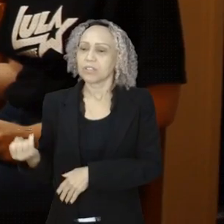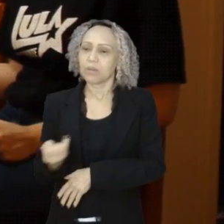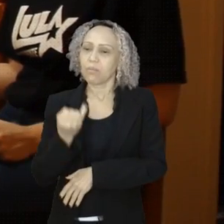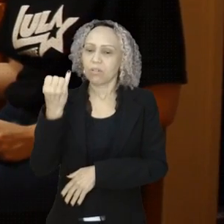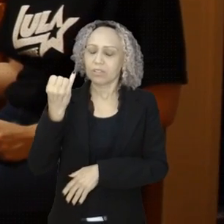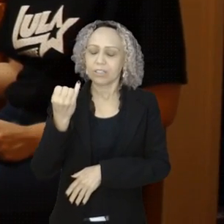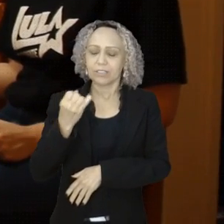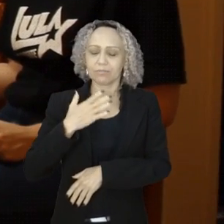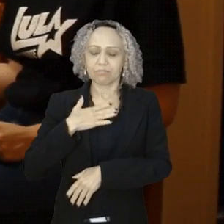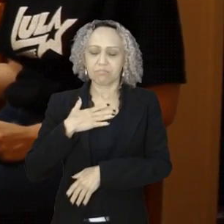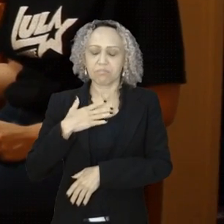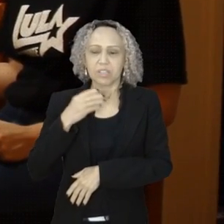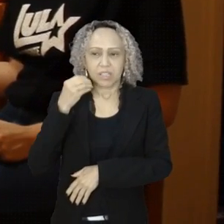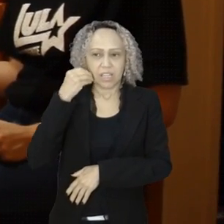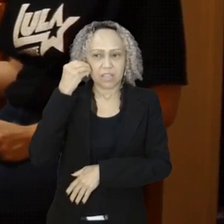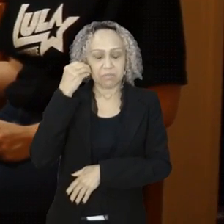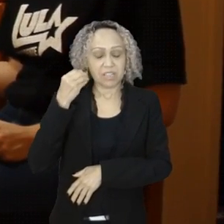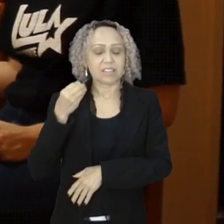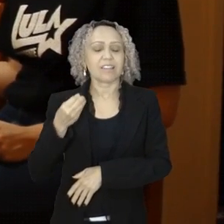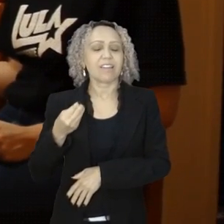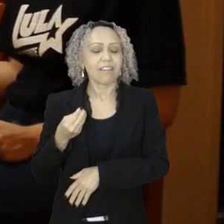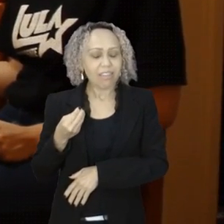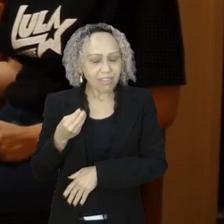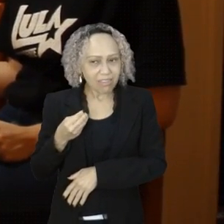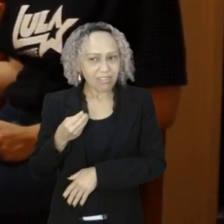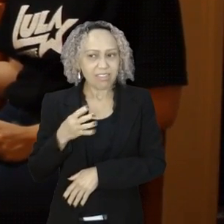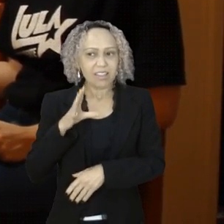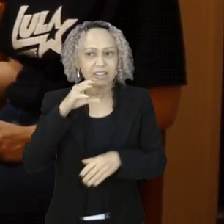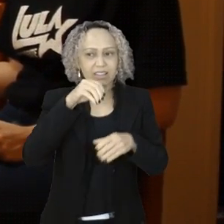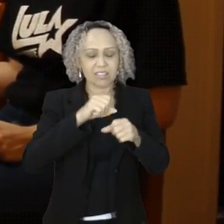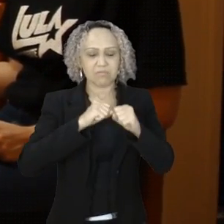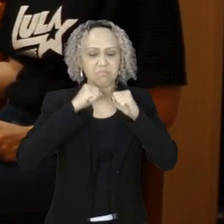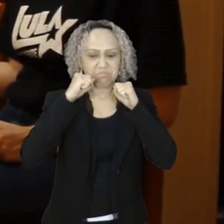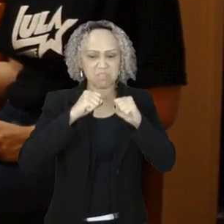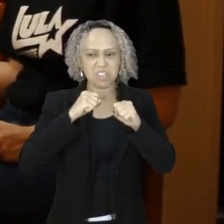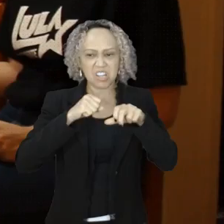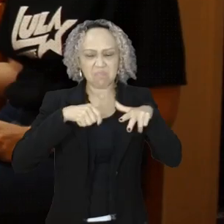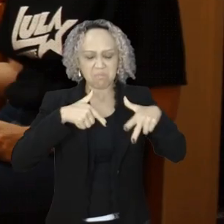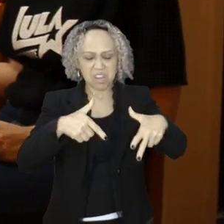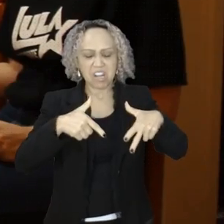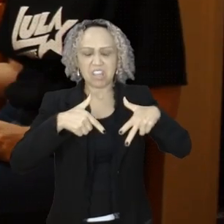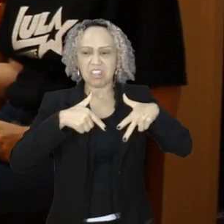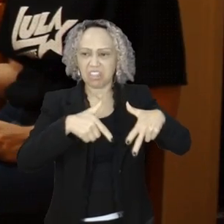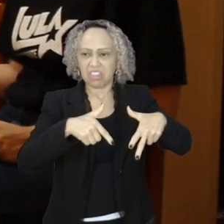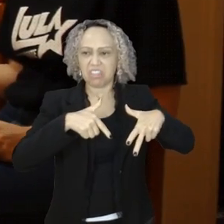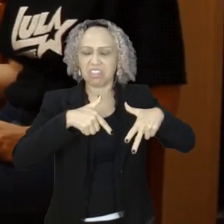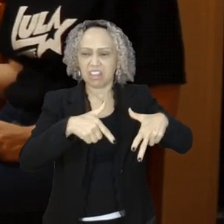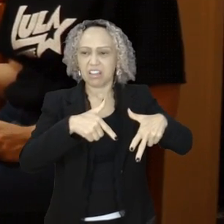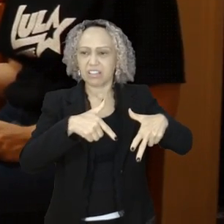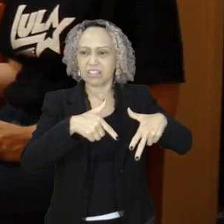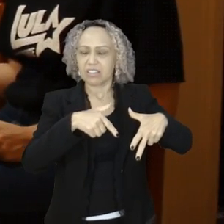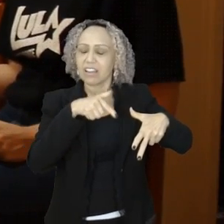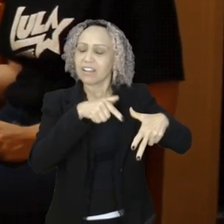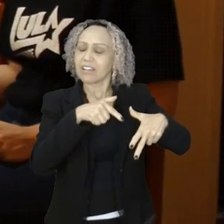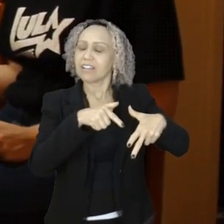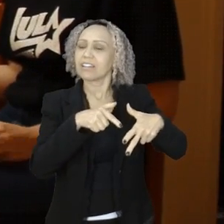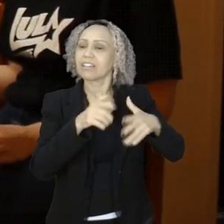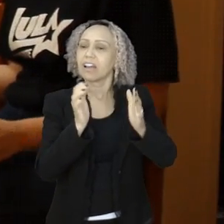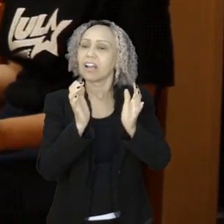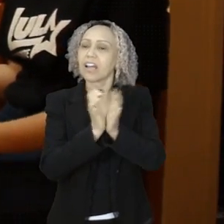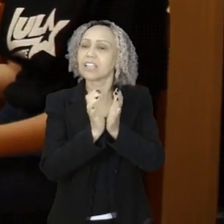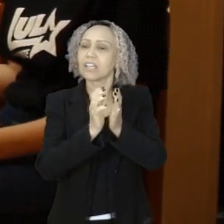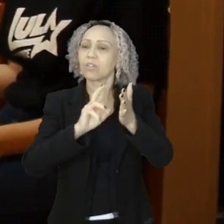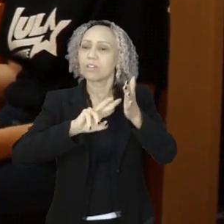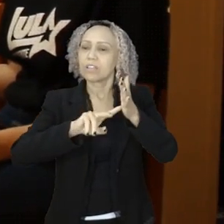como militante de uma categoria que são os bancários aqui de Porto Alegre, enfim, a categoria, né, que tem uma